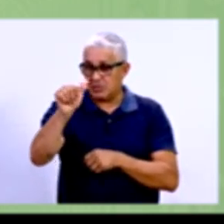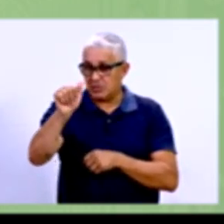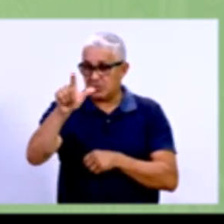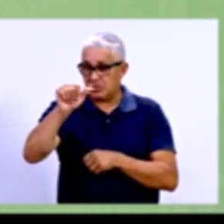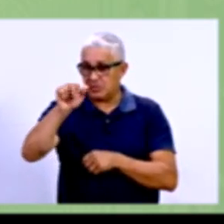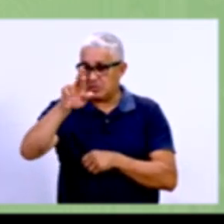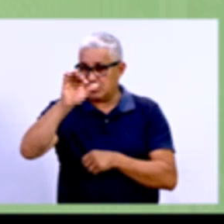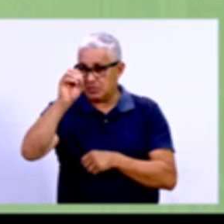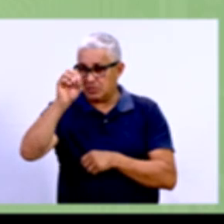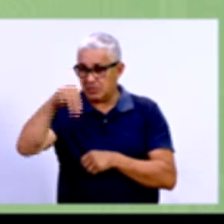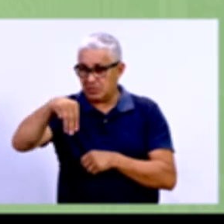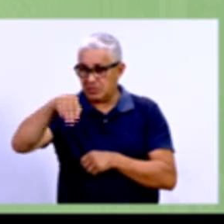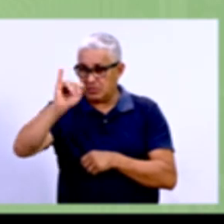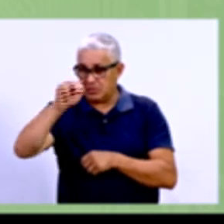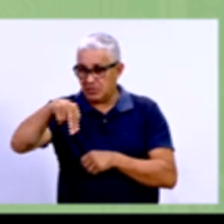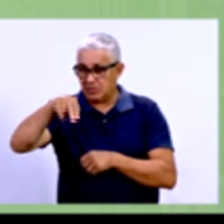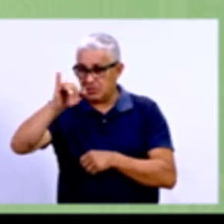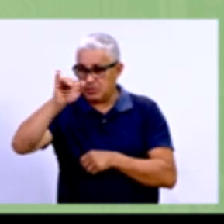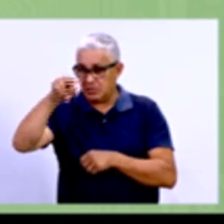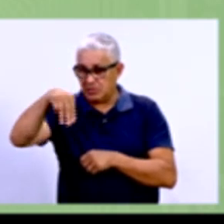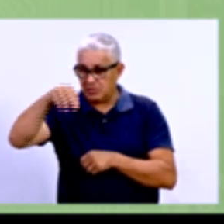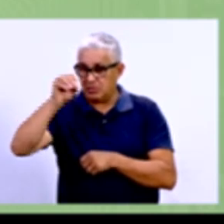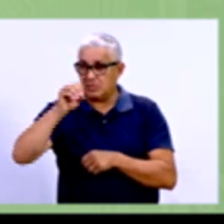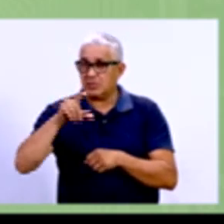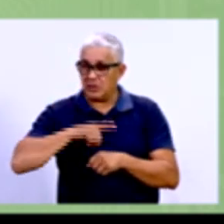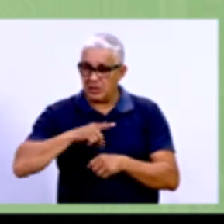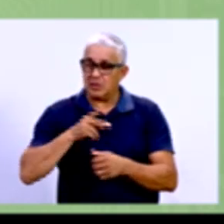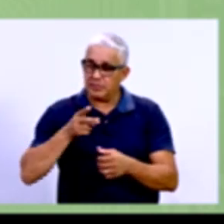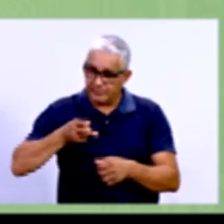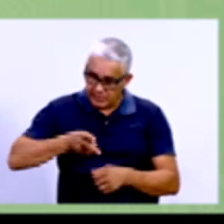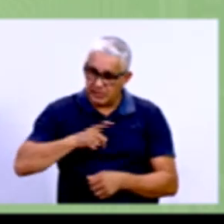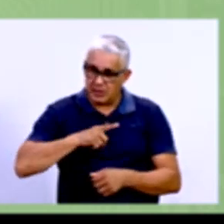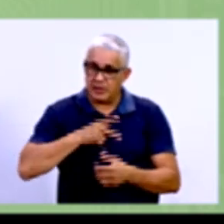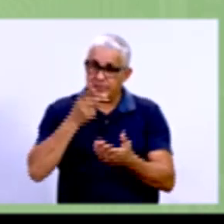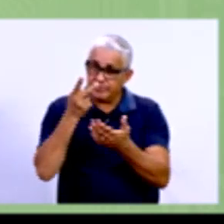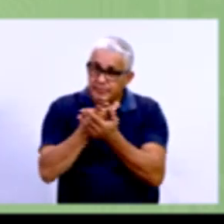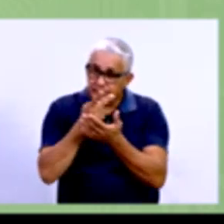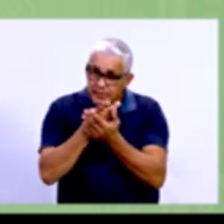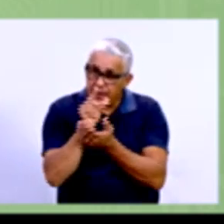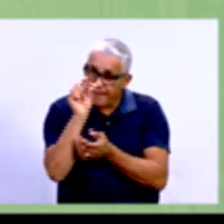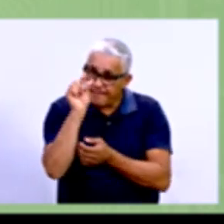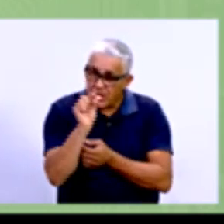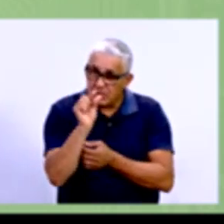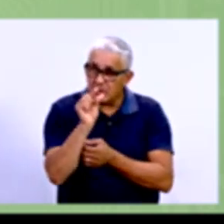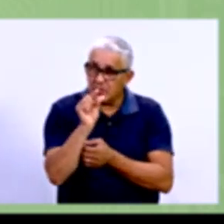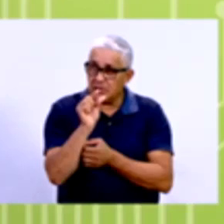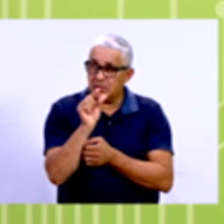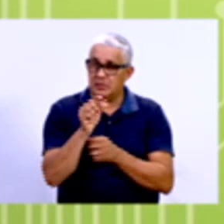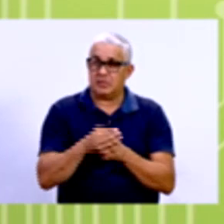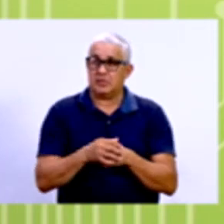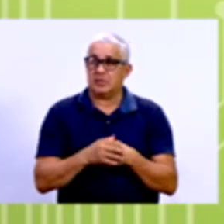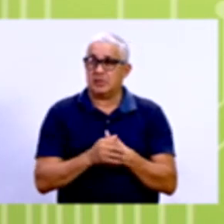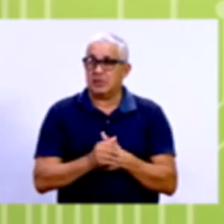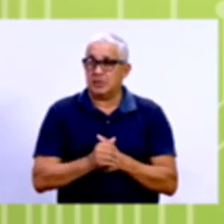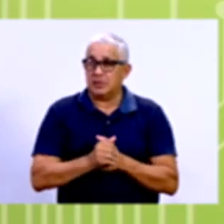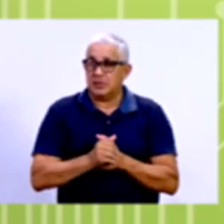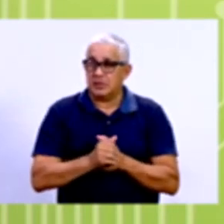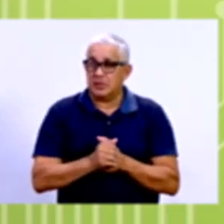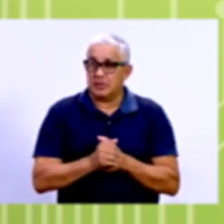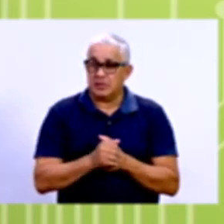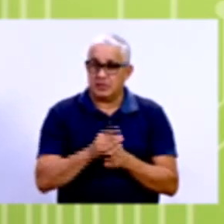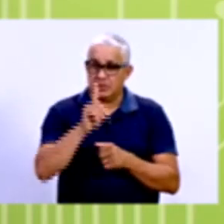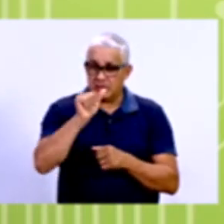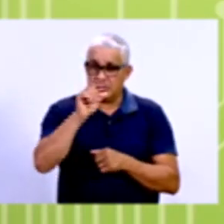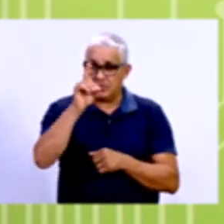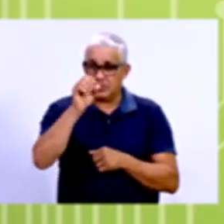disso a gente sempre tem uma margem de erro. Só que assim, quando vocês fazem uma equação da reta de regressão, por exemplo, para esses